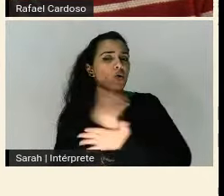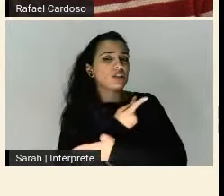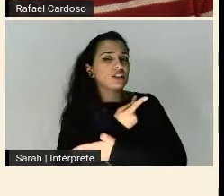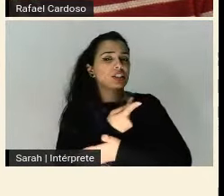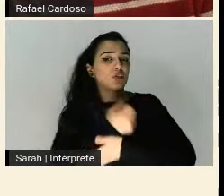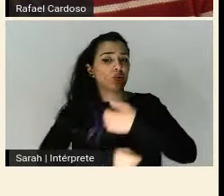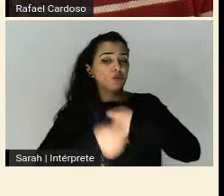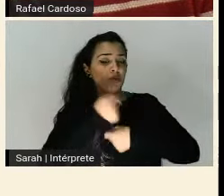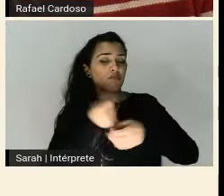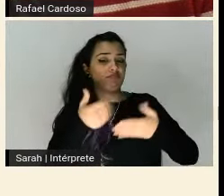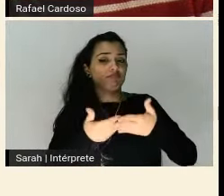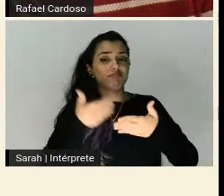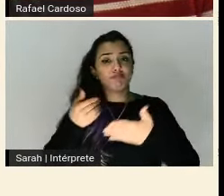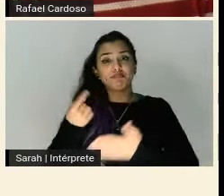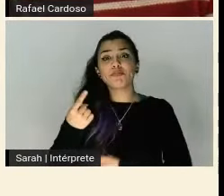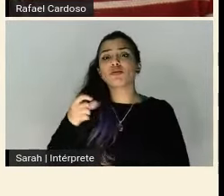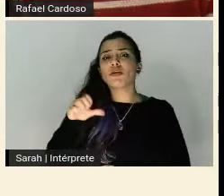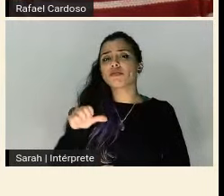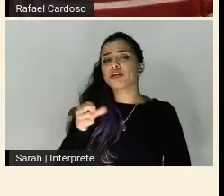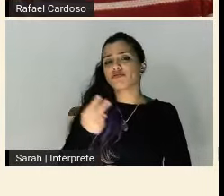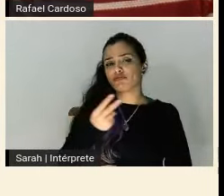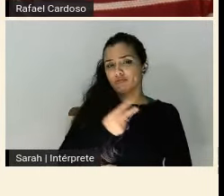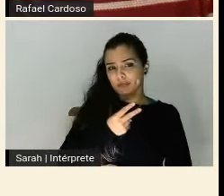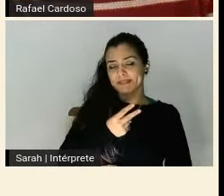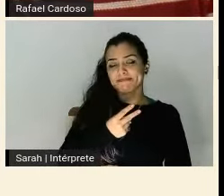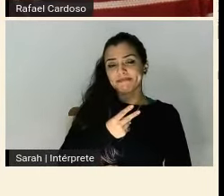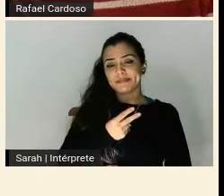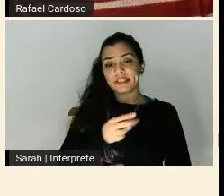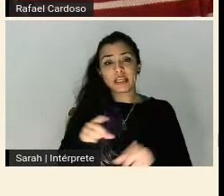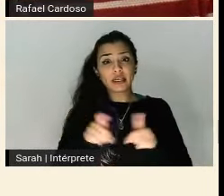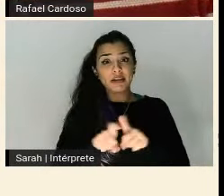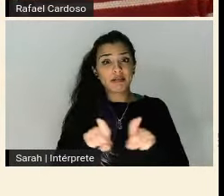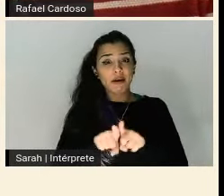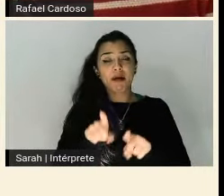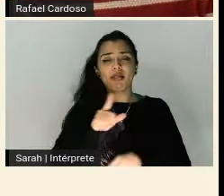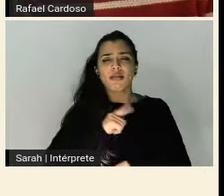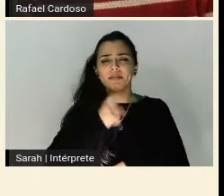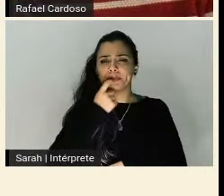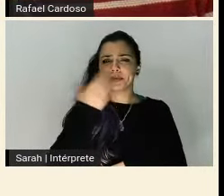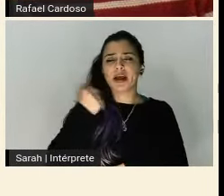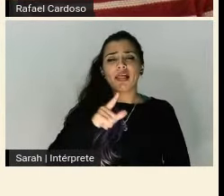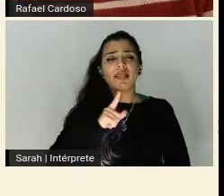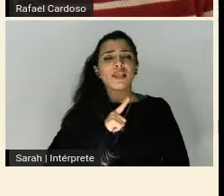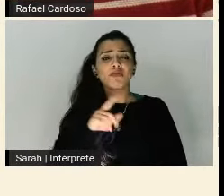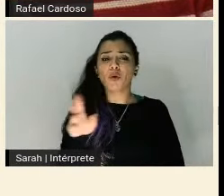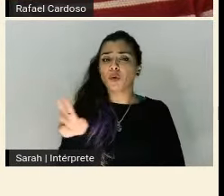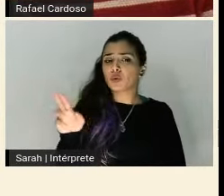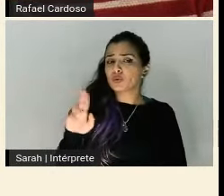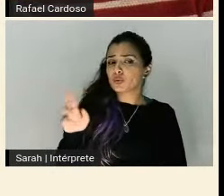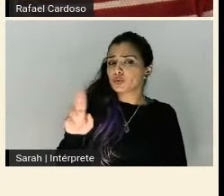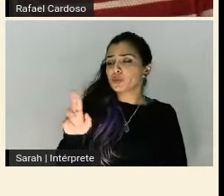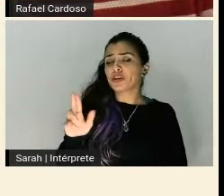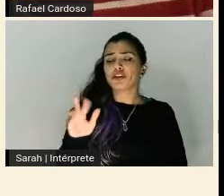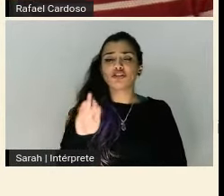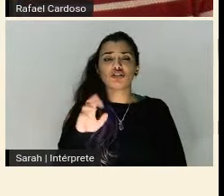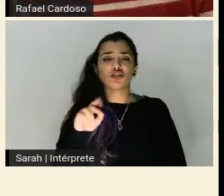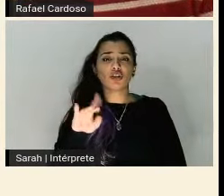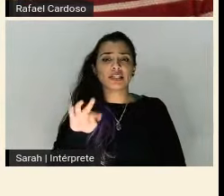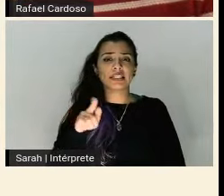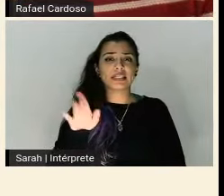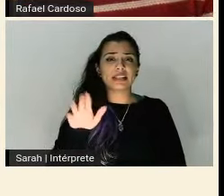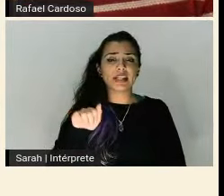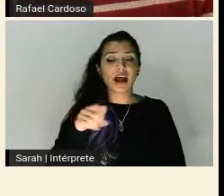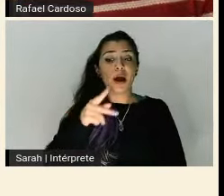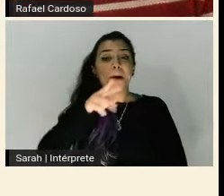cego na historiografia cultural, que até muito recentemente atendia pela alcunha historicista pré-modernismo.